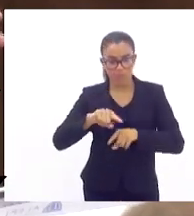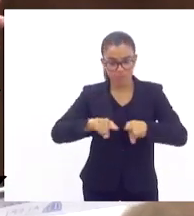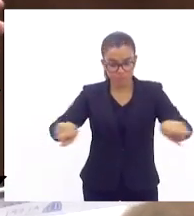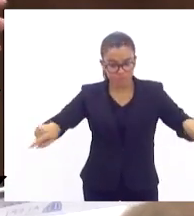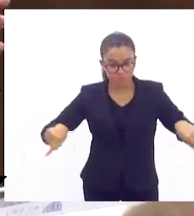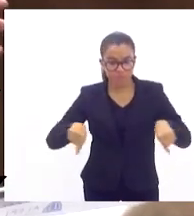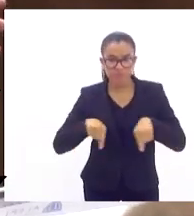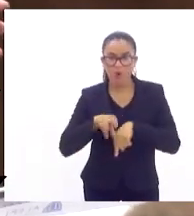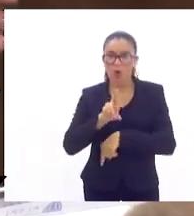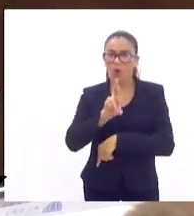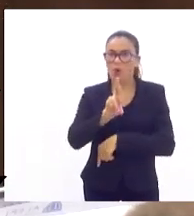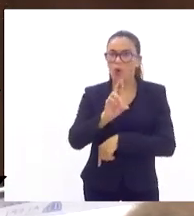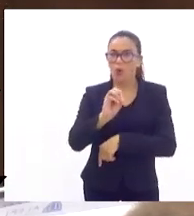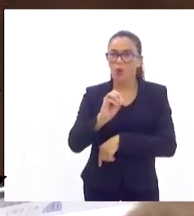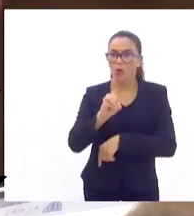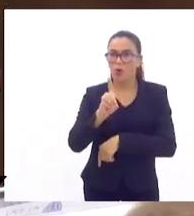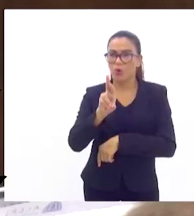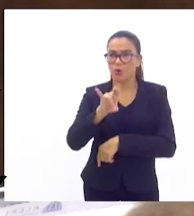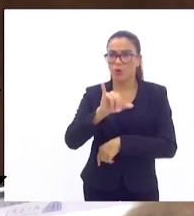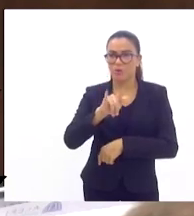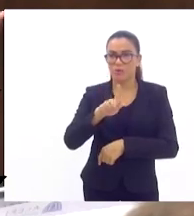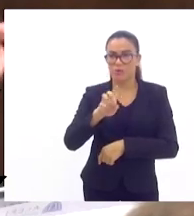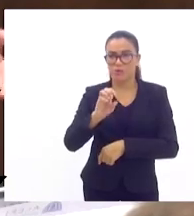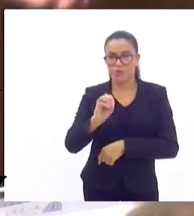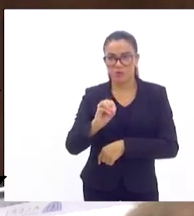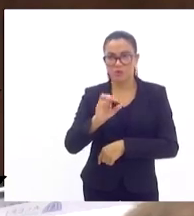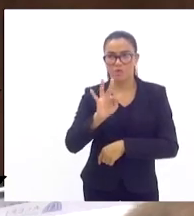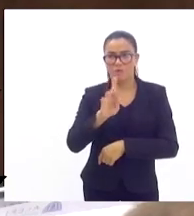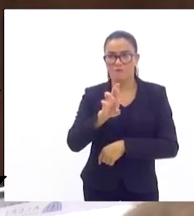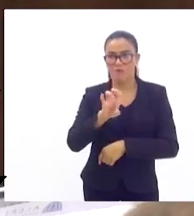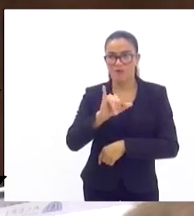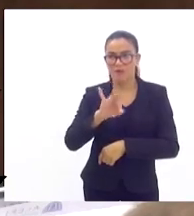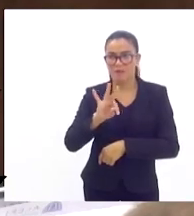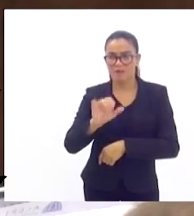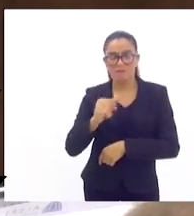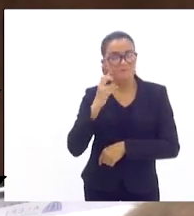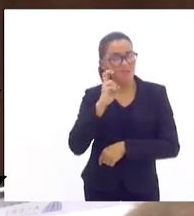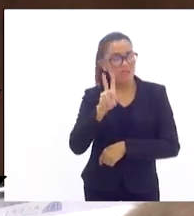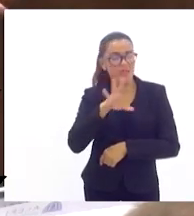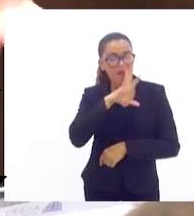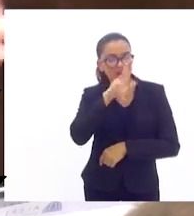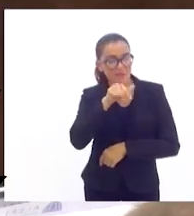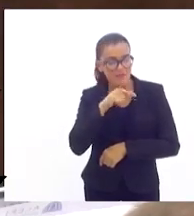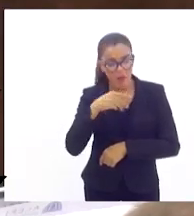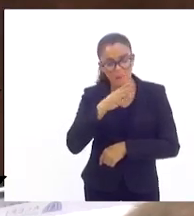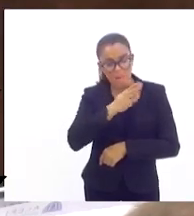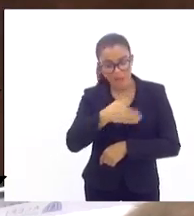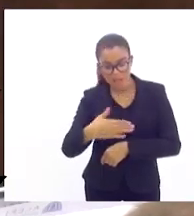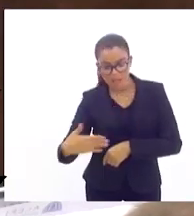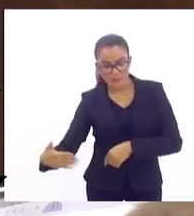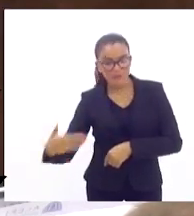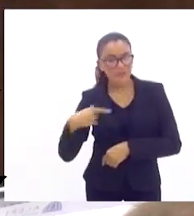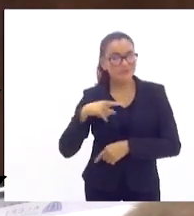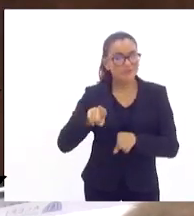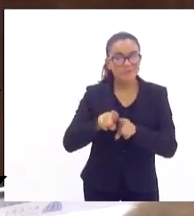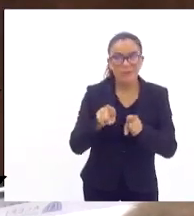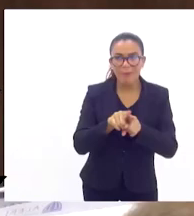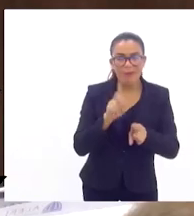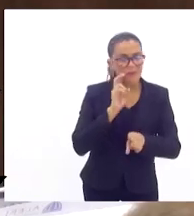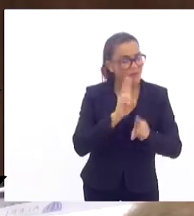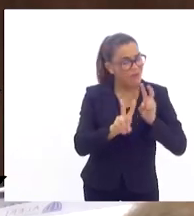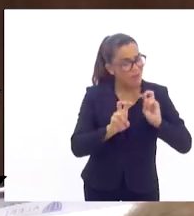Lagoa Rodrigo de Freitas hoje, vê a água translúcida, a volta dos animais, a volta da fauna